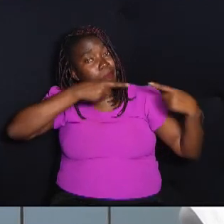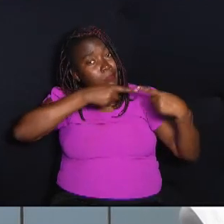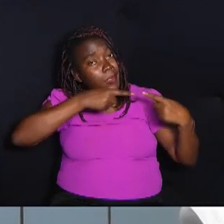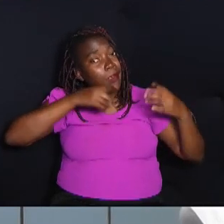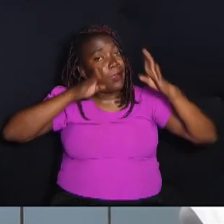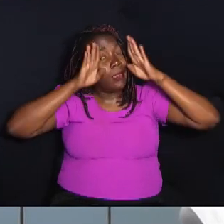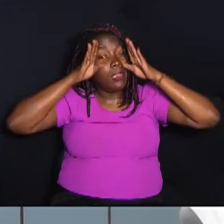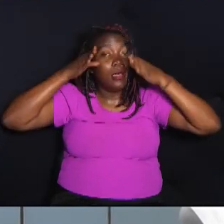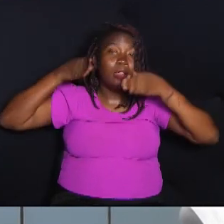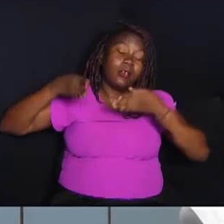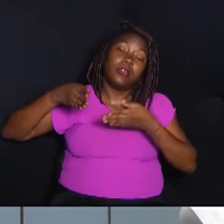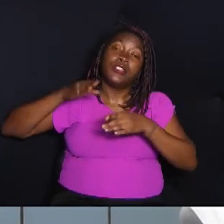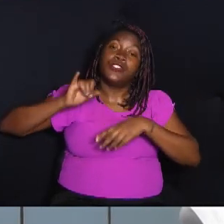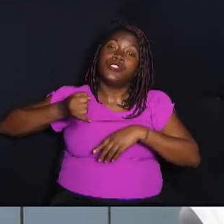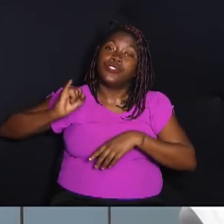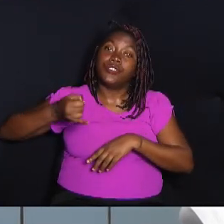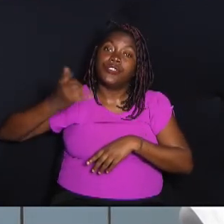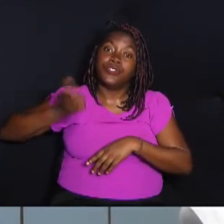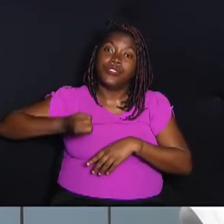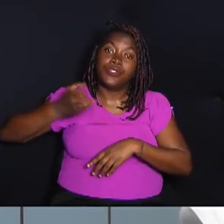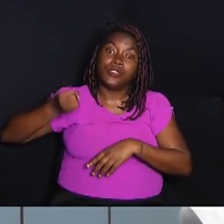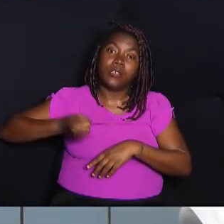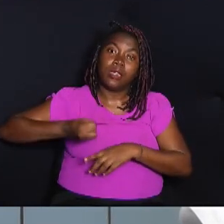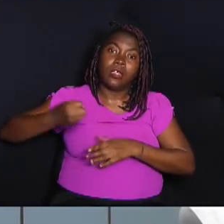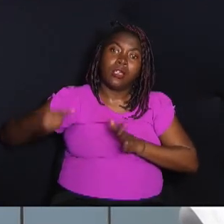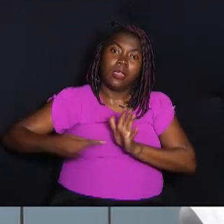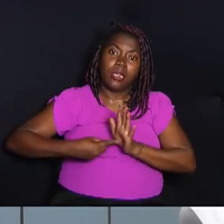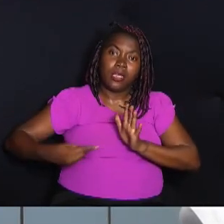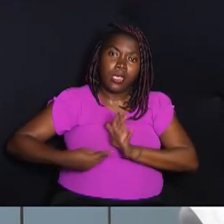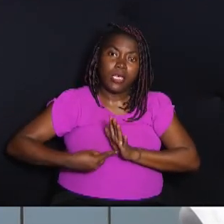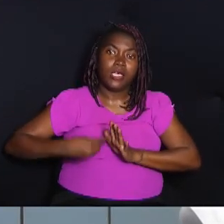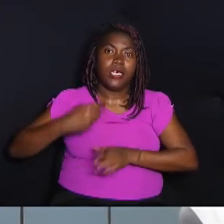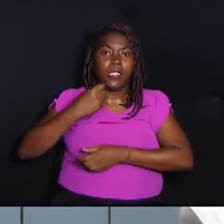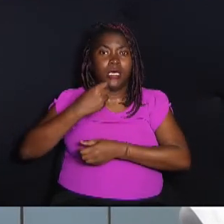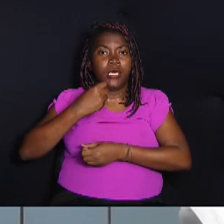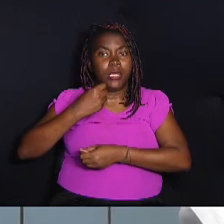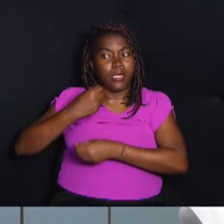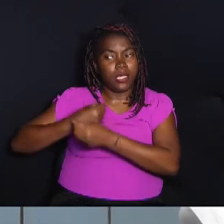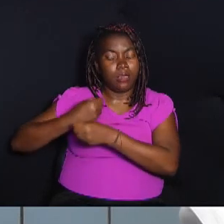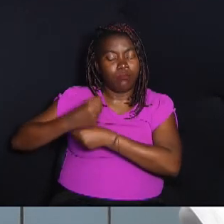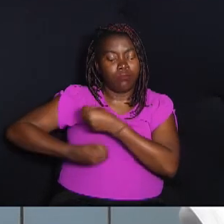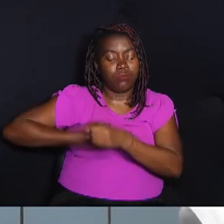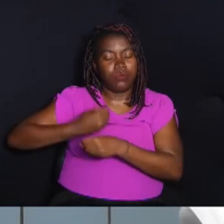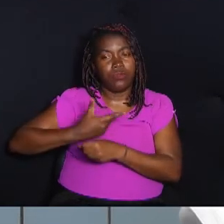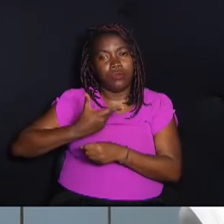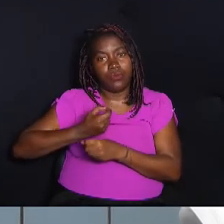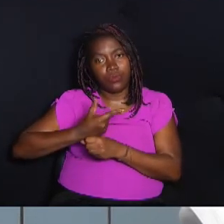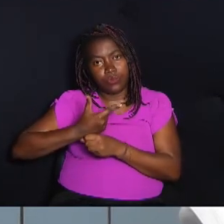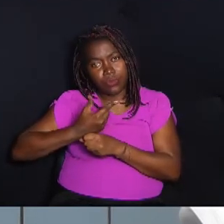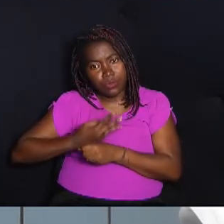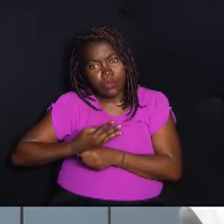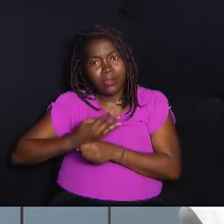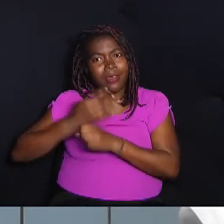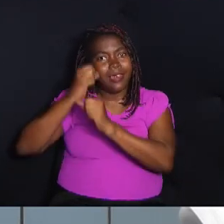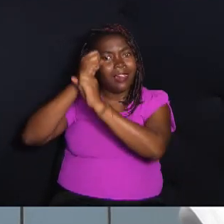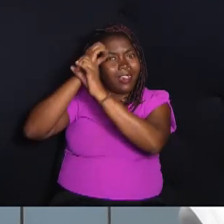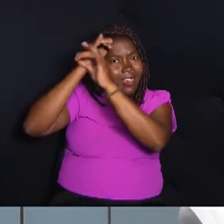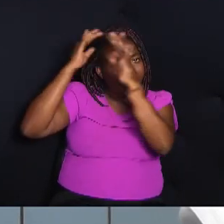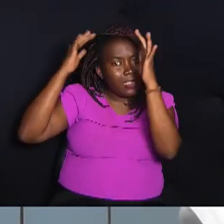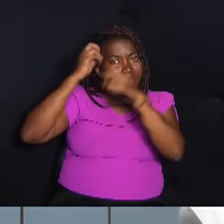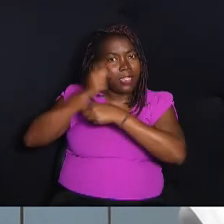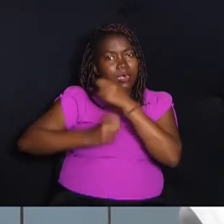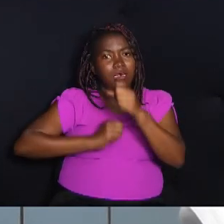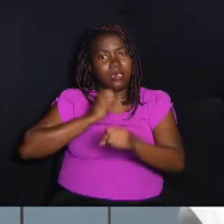focando o Janeiro Branco, das metas para 2024, as projeções para o